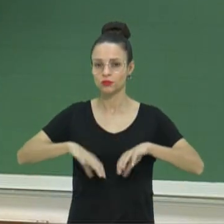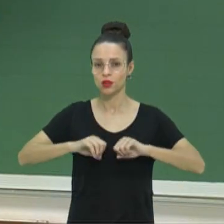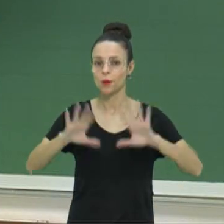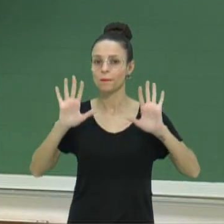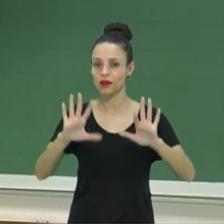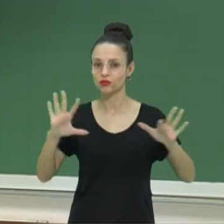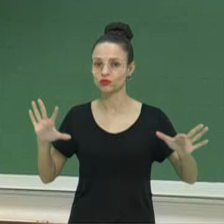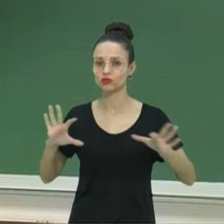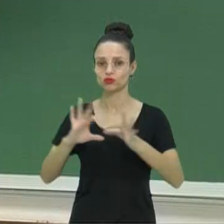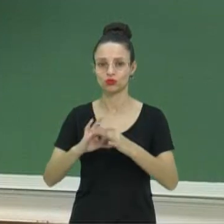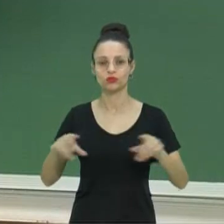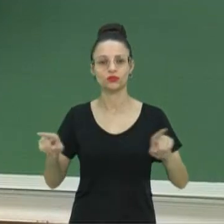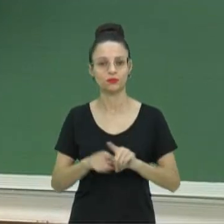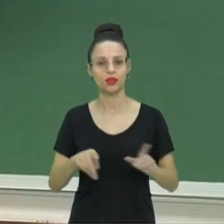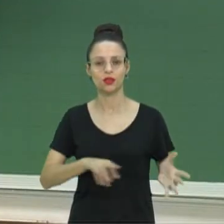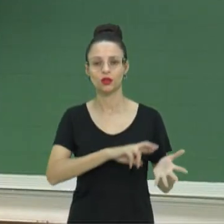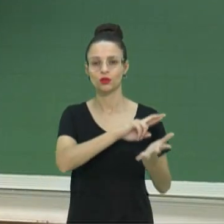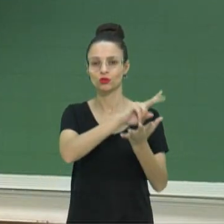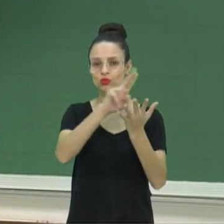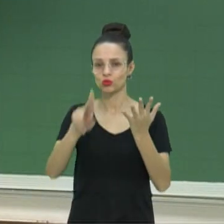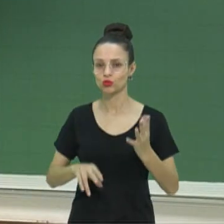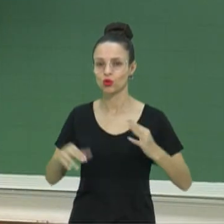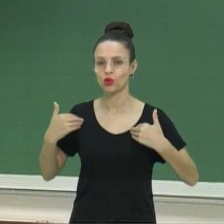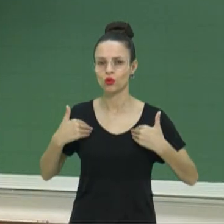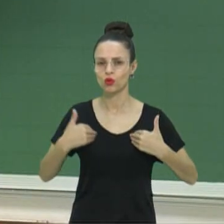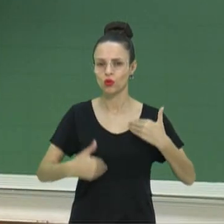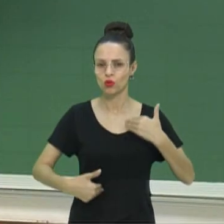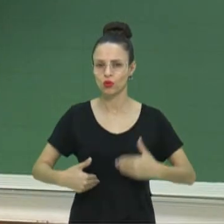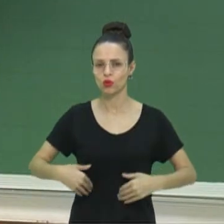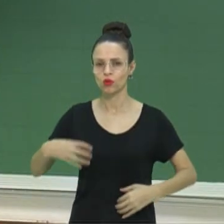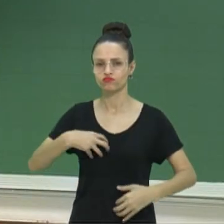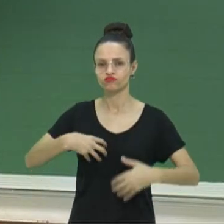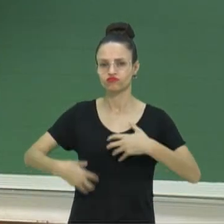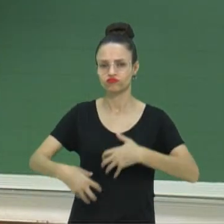ele são todos esses músculos que fazem,